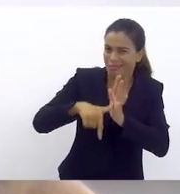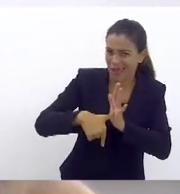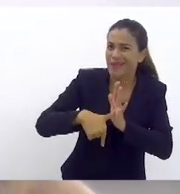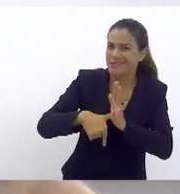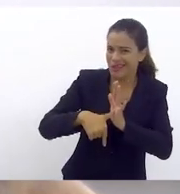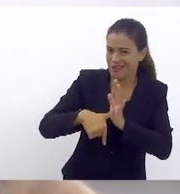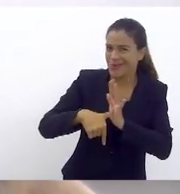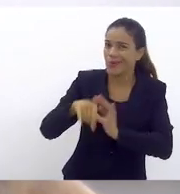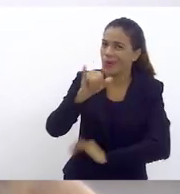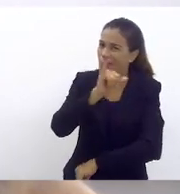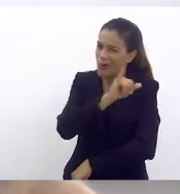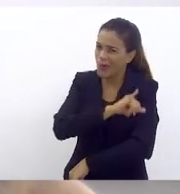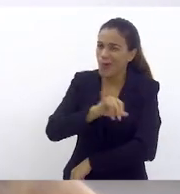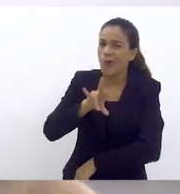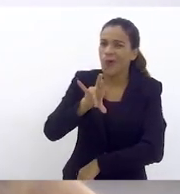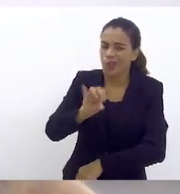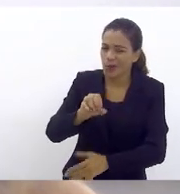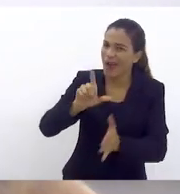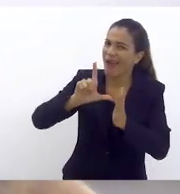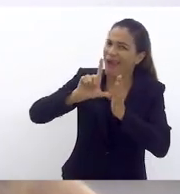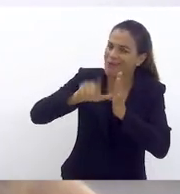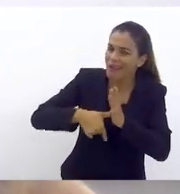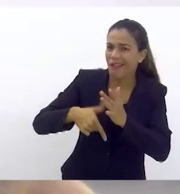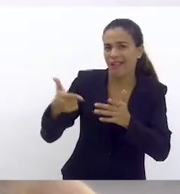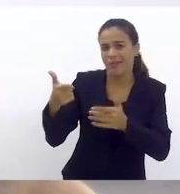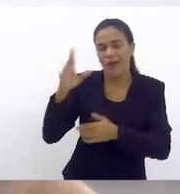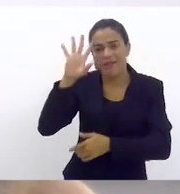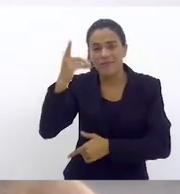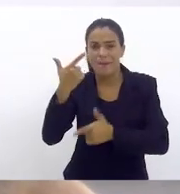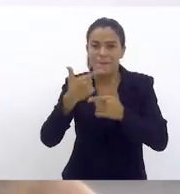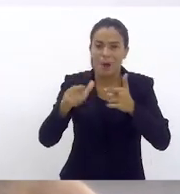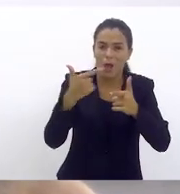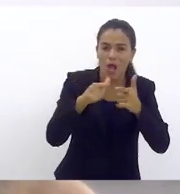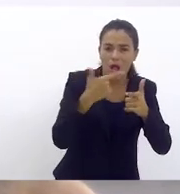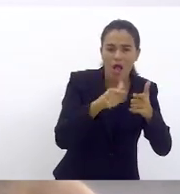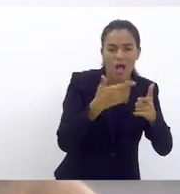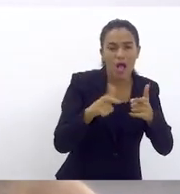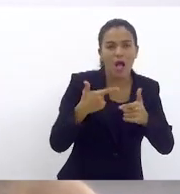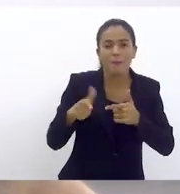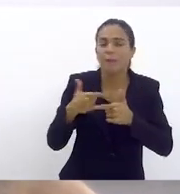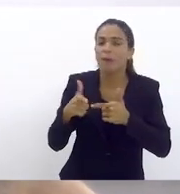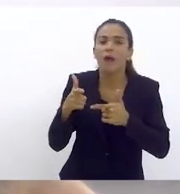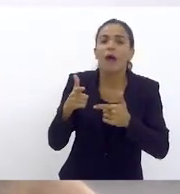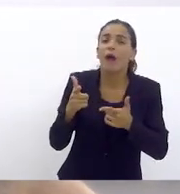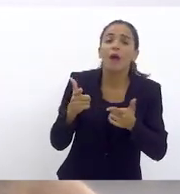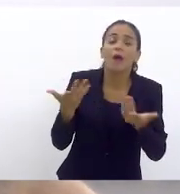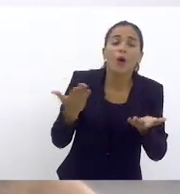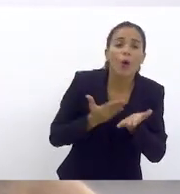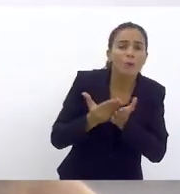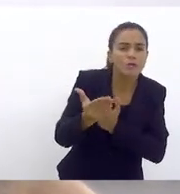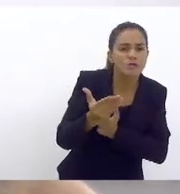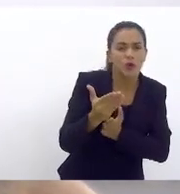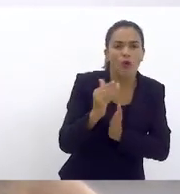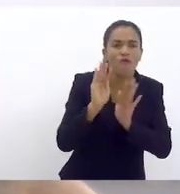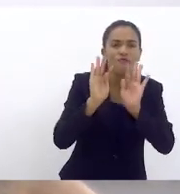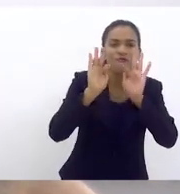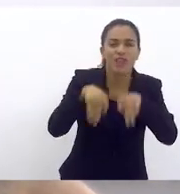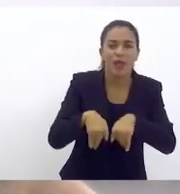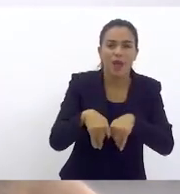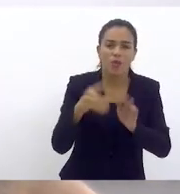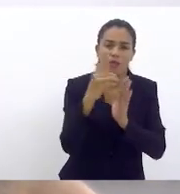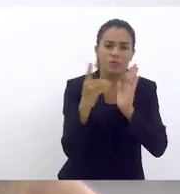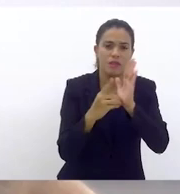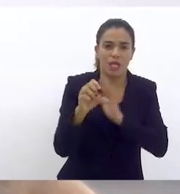dizer começando a enfrentar um problema que se desenha desde o final da década de 80 que é com a